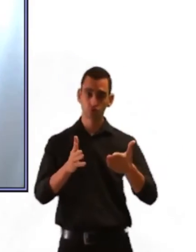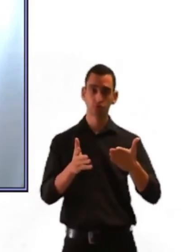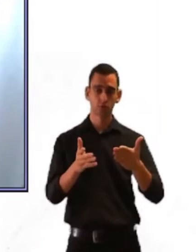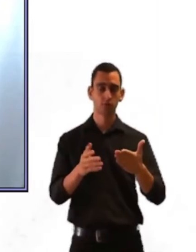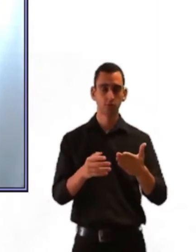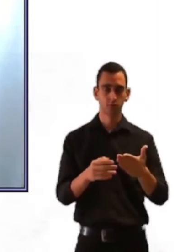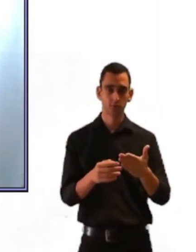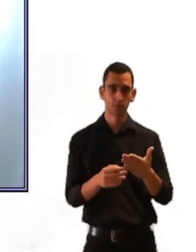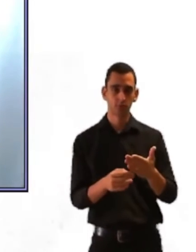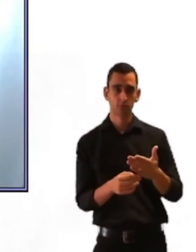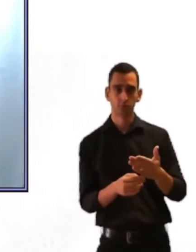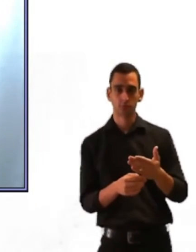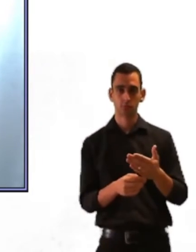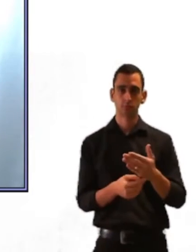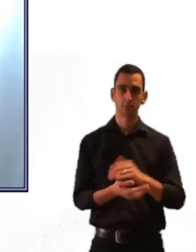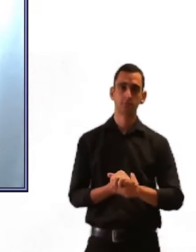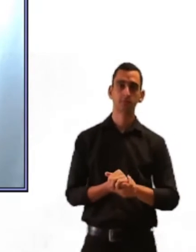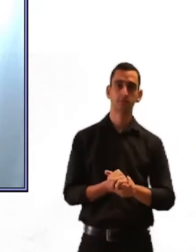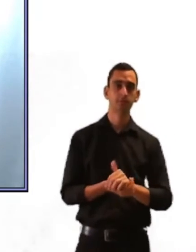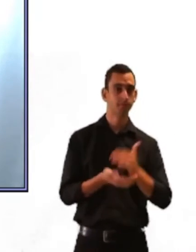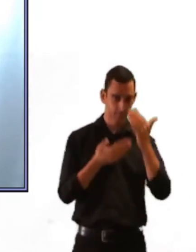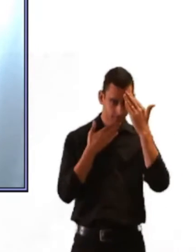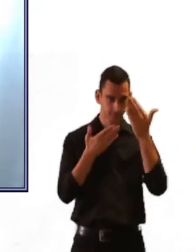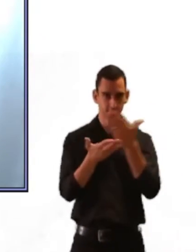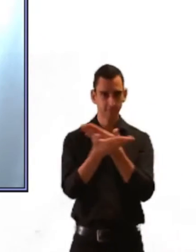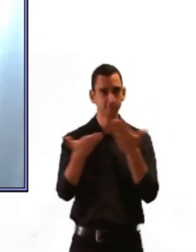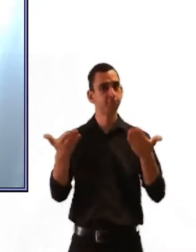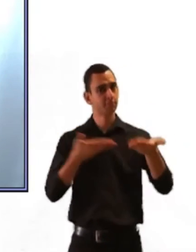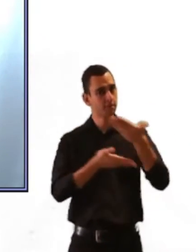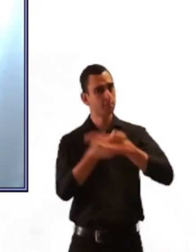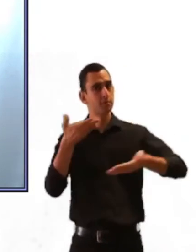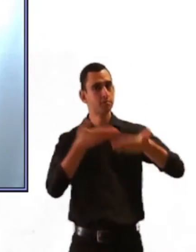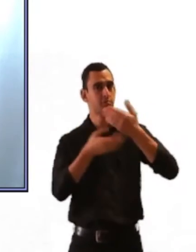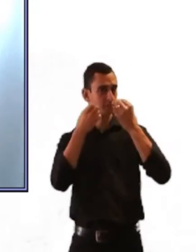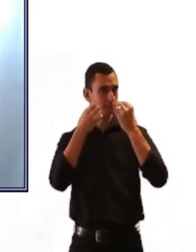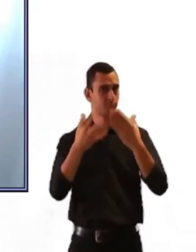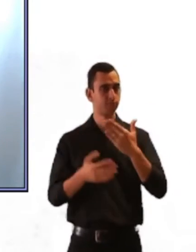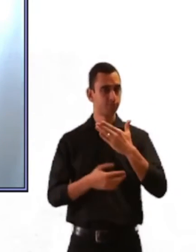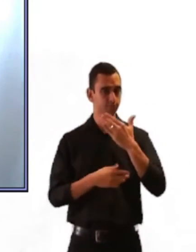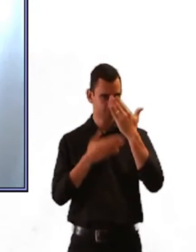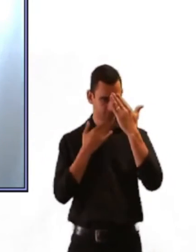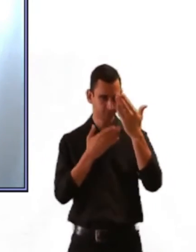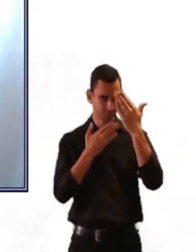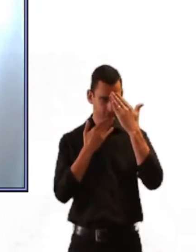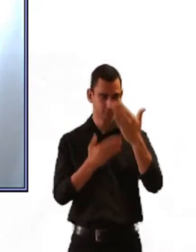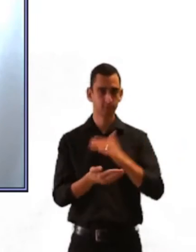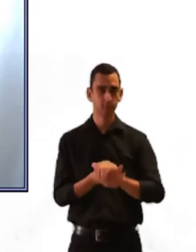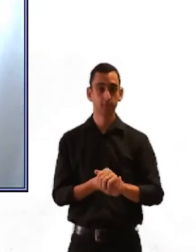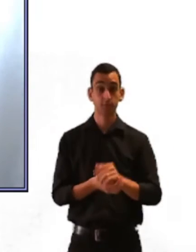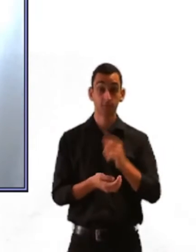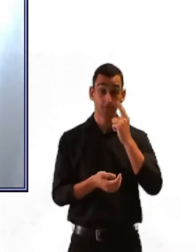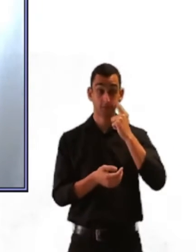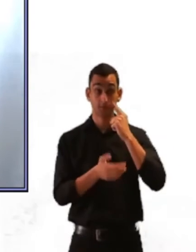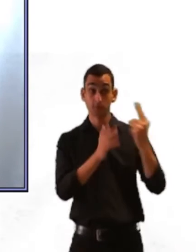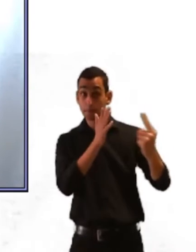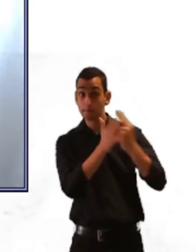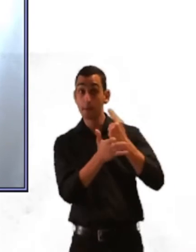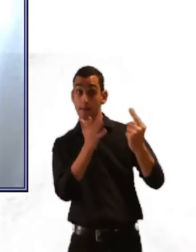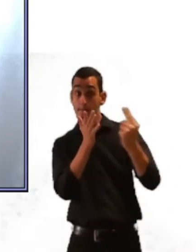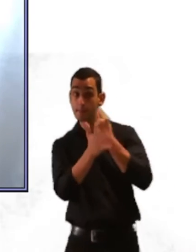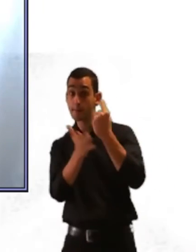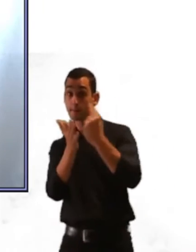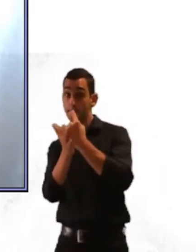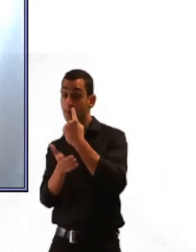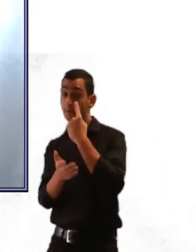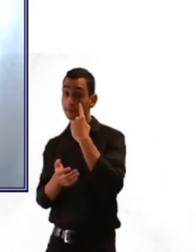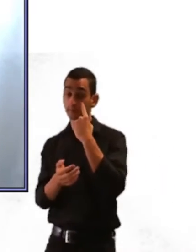pelo pessoal aí, agradecendo mais uma vez a participação de todos, e aí vou aproveitar aqui para ir analisando essas